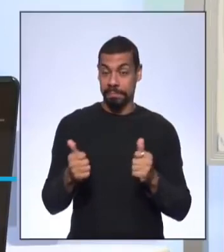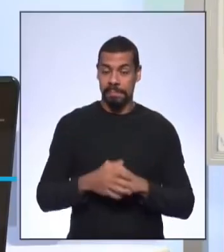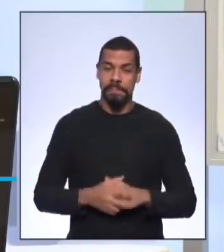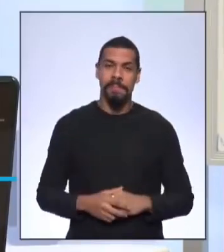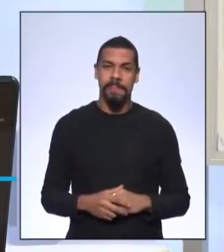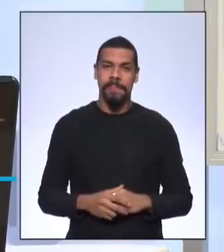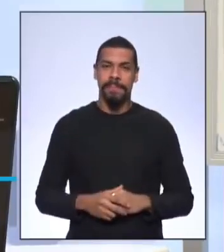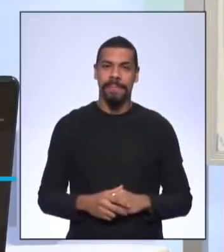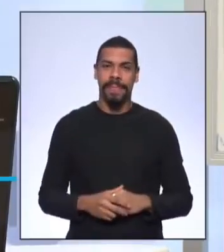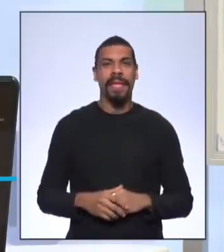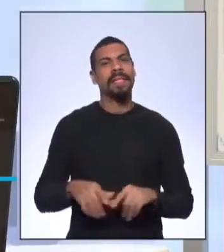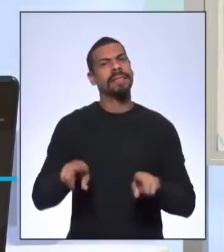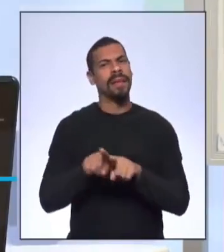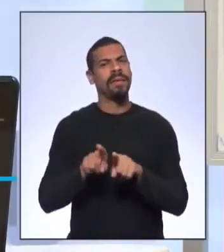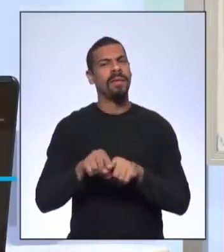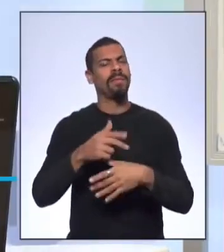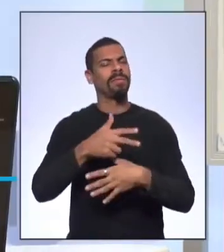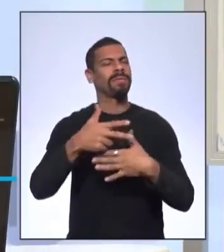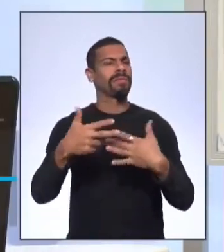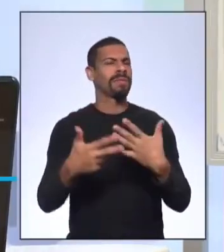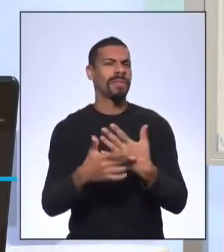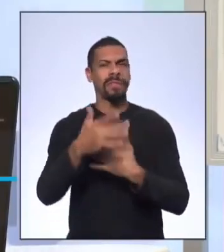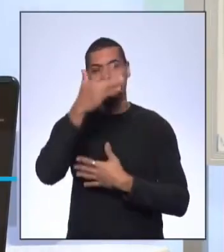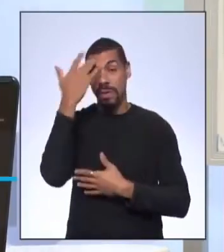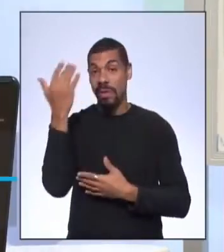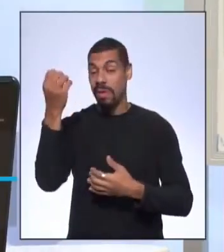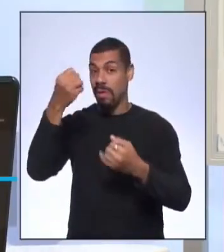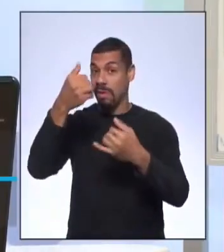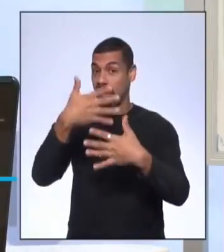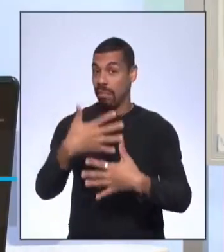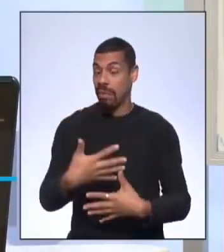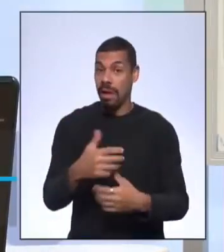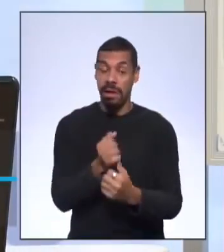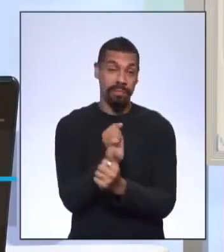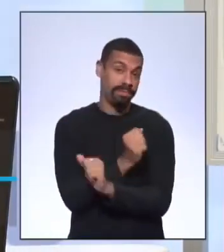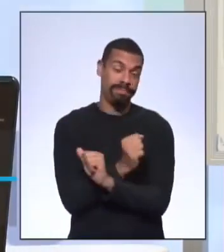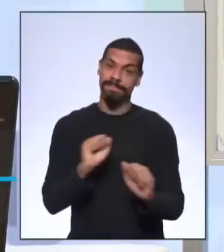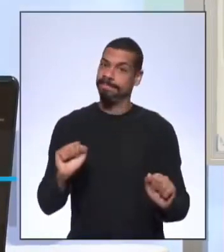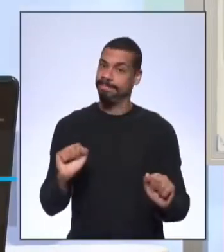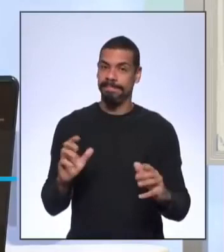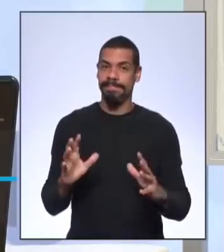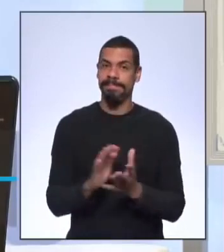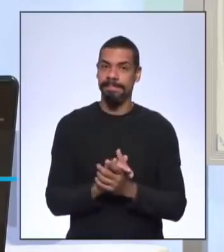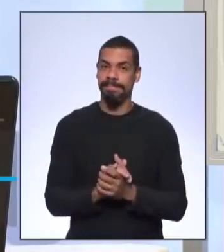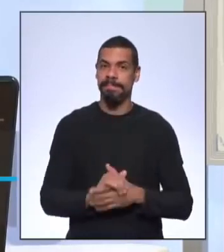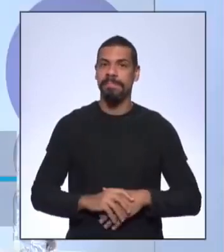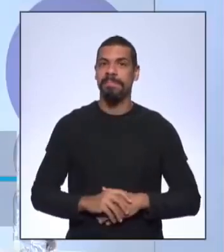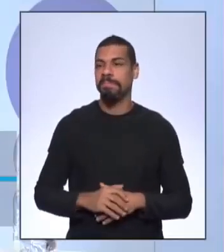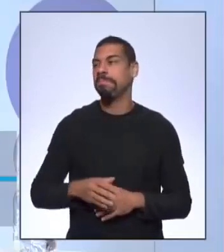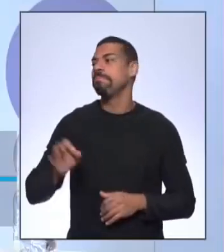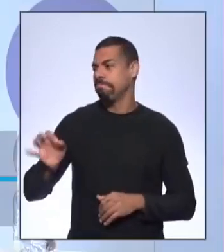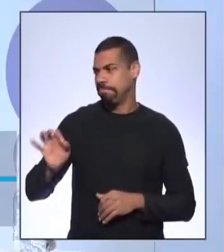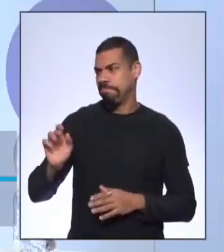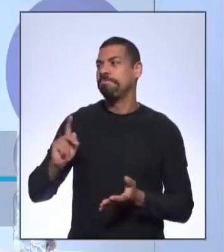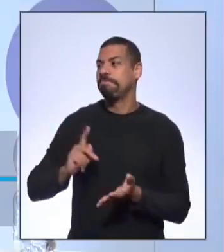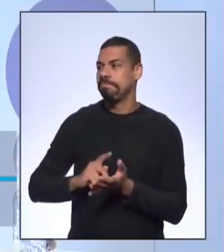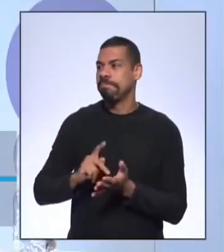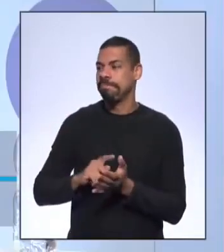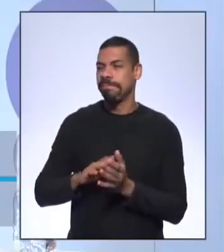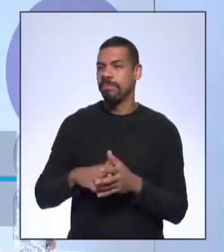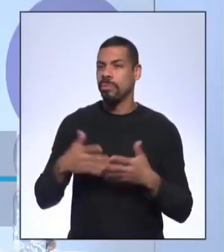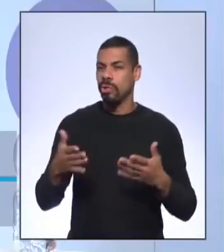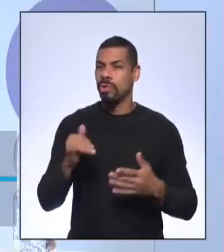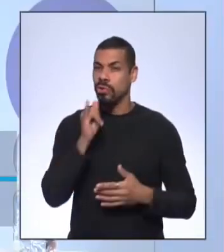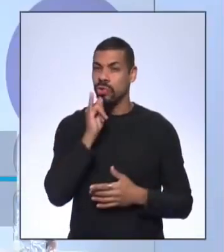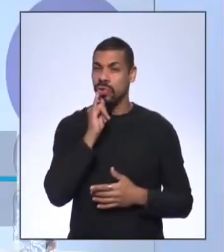dúvida. Claro, são muitas pessoas no chat e ler de todo mundo não vai ser possível, né, Ale? É, isso é verdade. Então, quando a gente